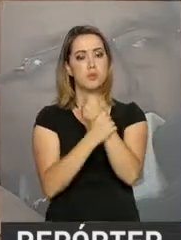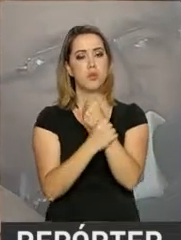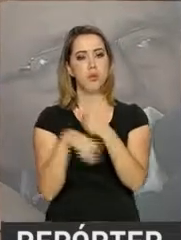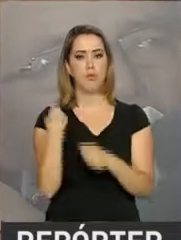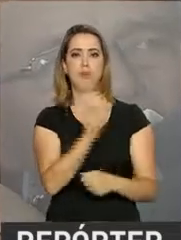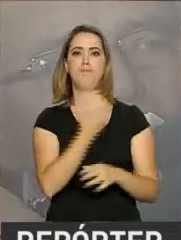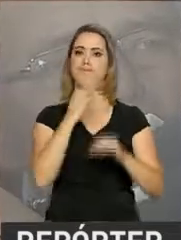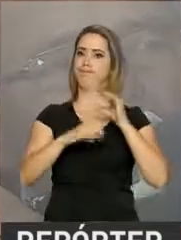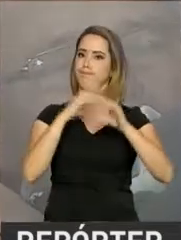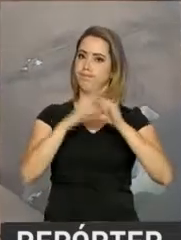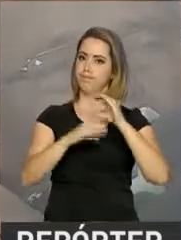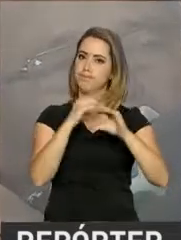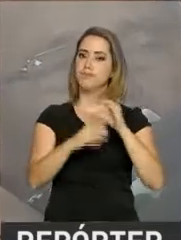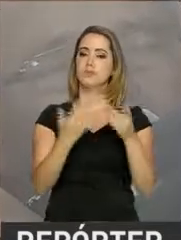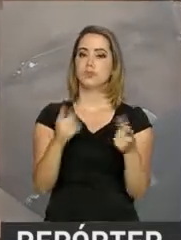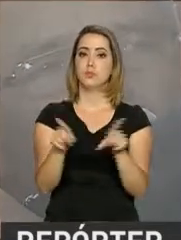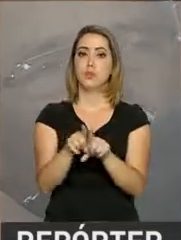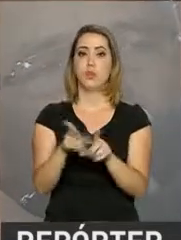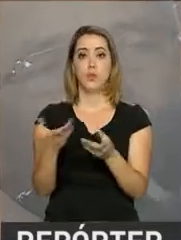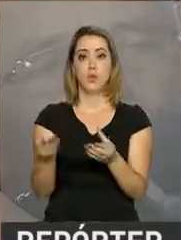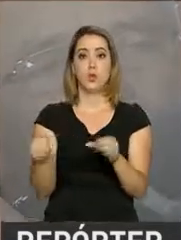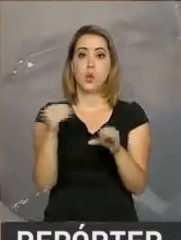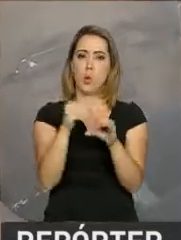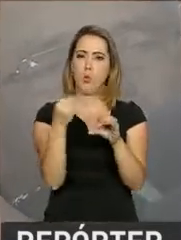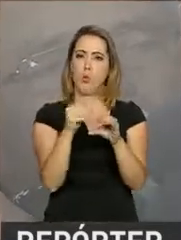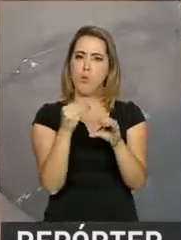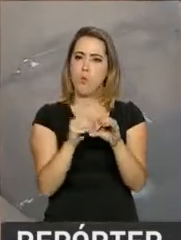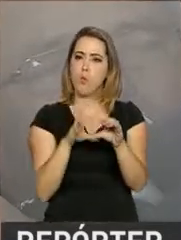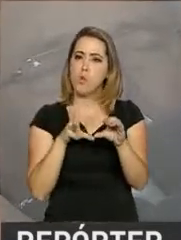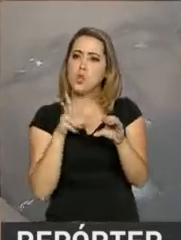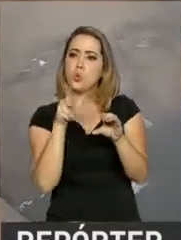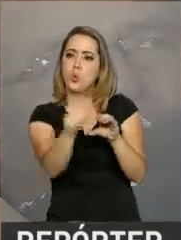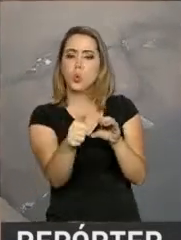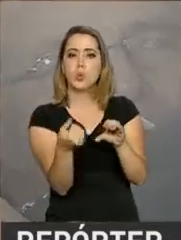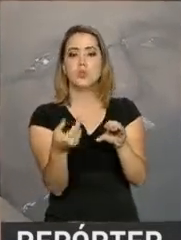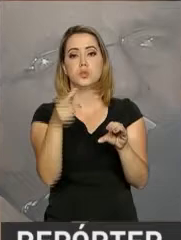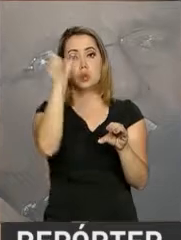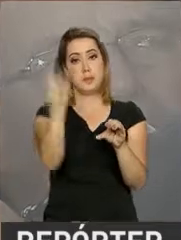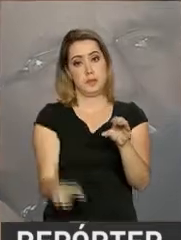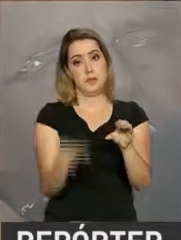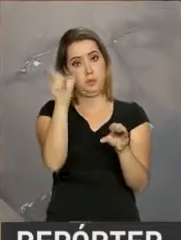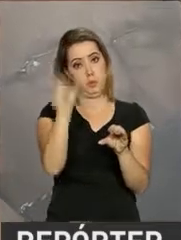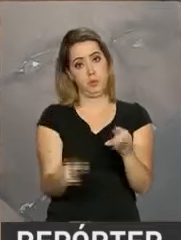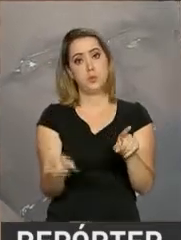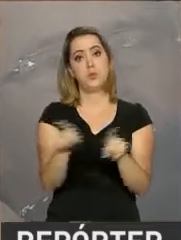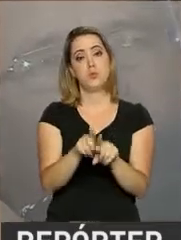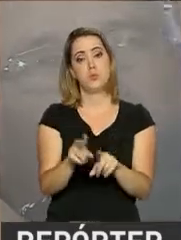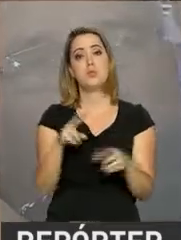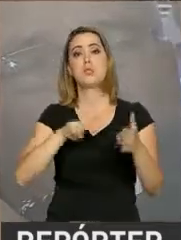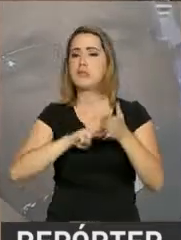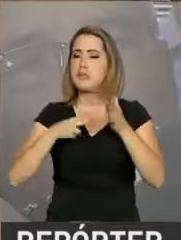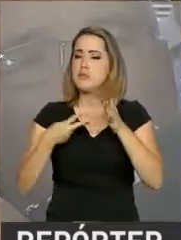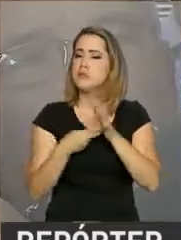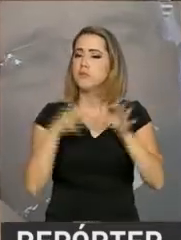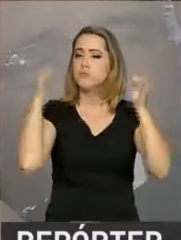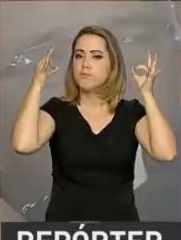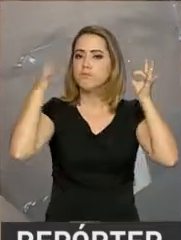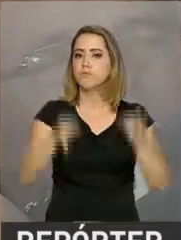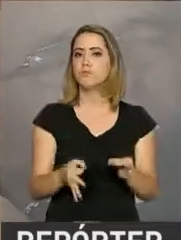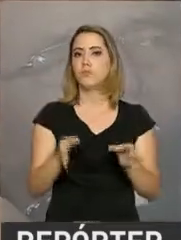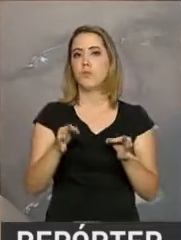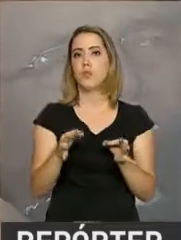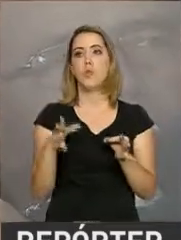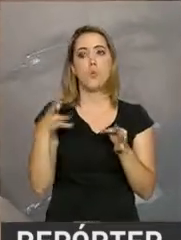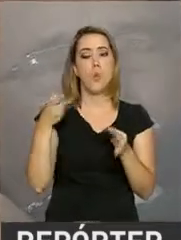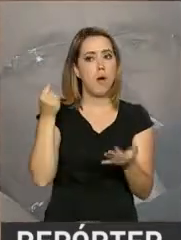nossas comunicações vai incluir digitalmente todos os brasileiros e representa sem sombra de dúvida uma